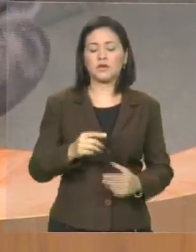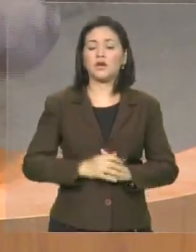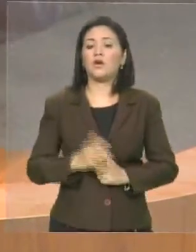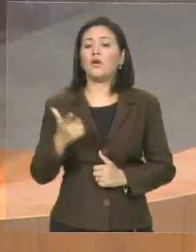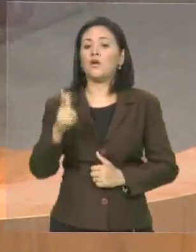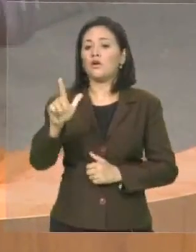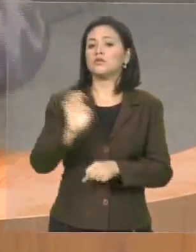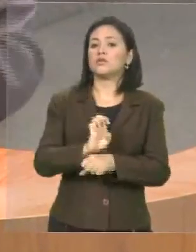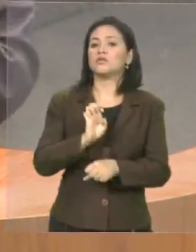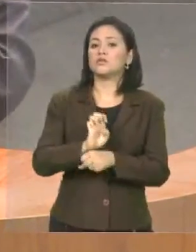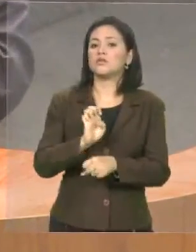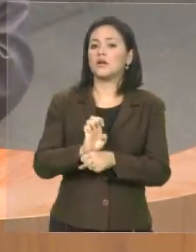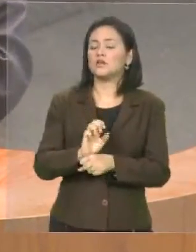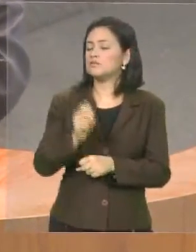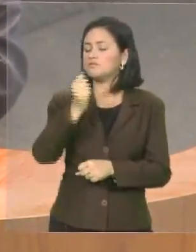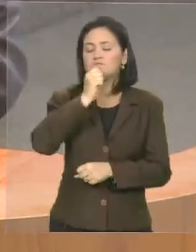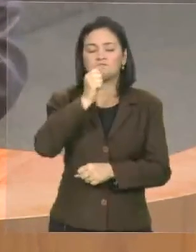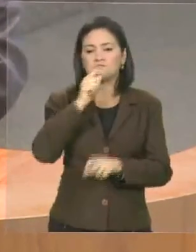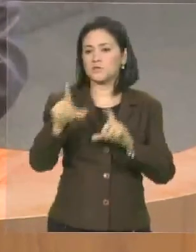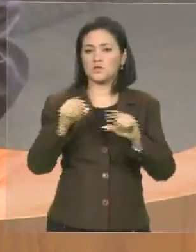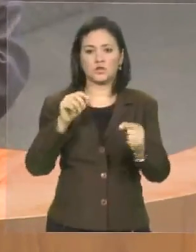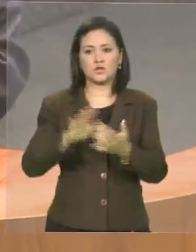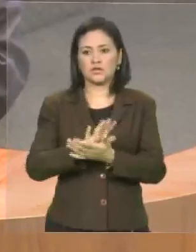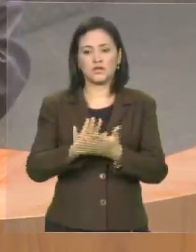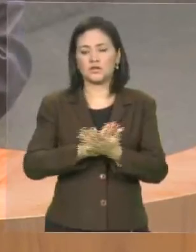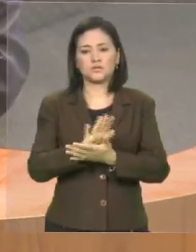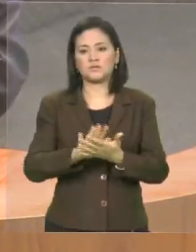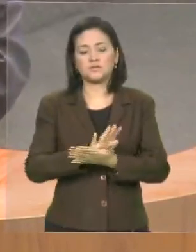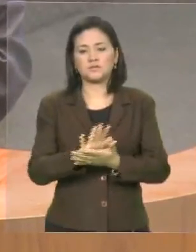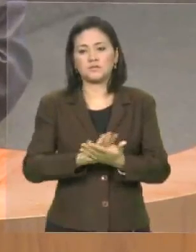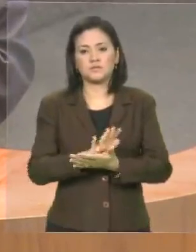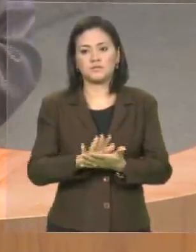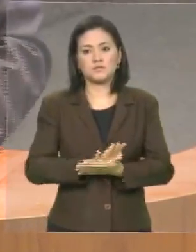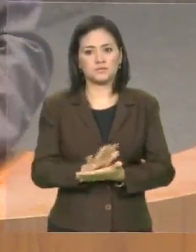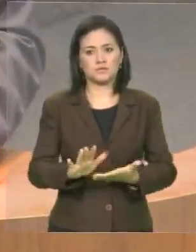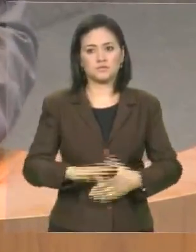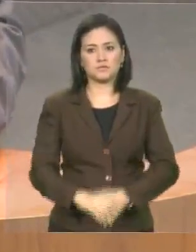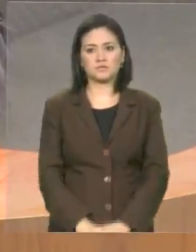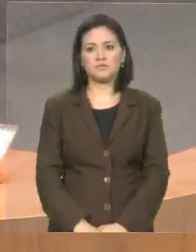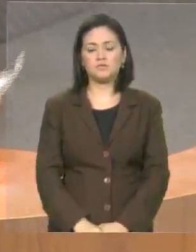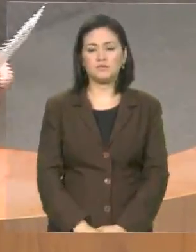ainda, só o estado do Ceará, que essa decisão é aprovada para o estado do Ceará. Senhor presidente.